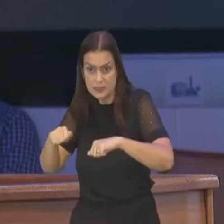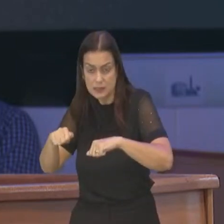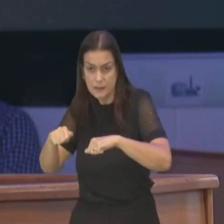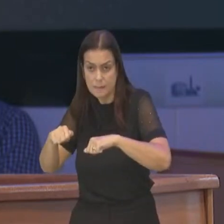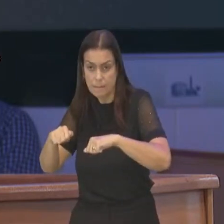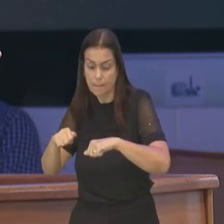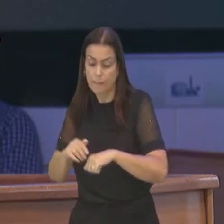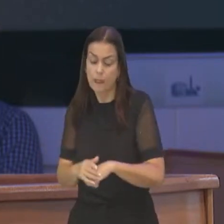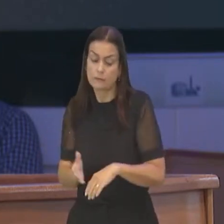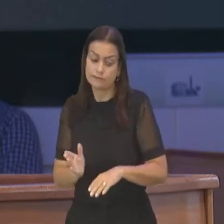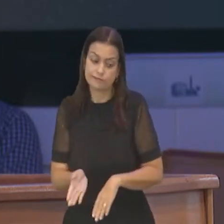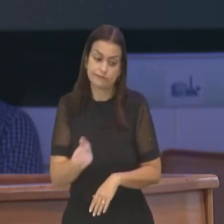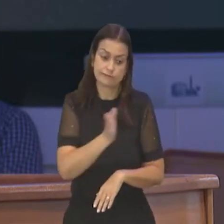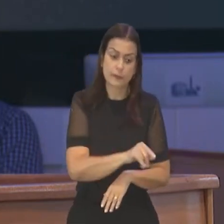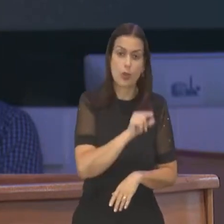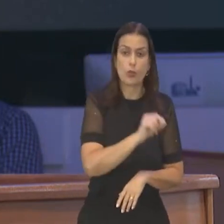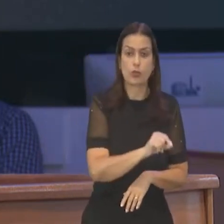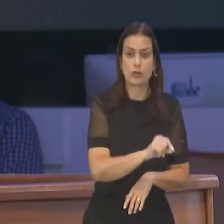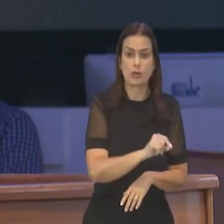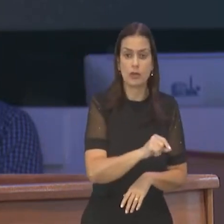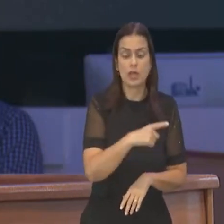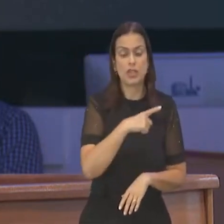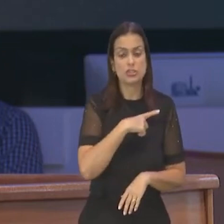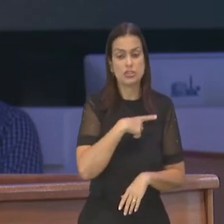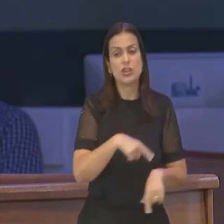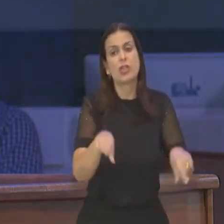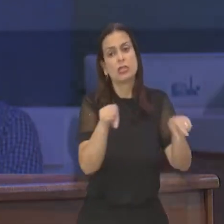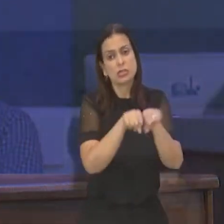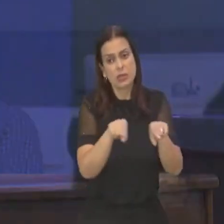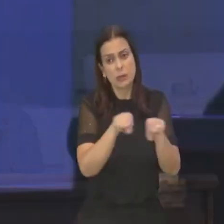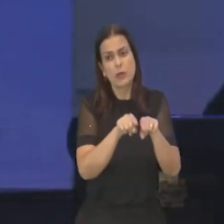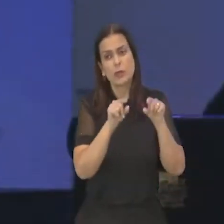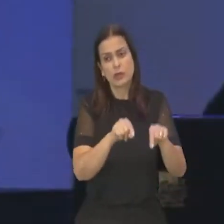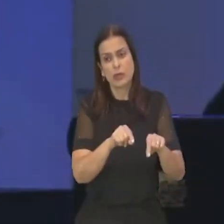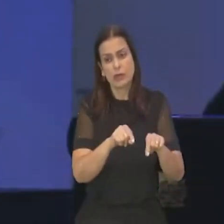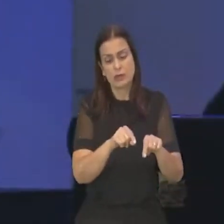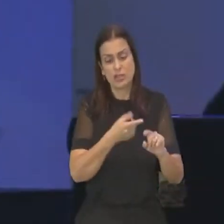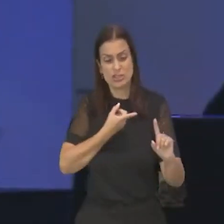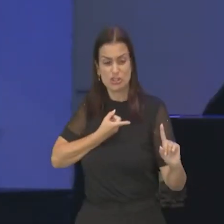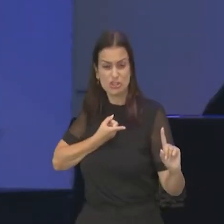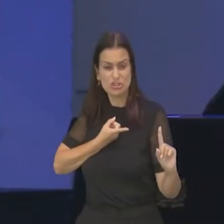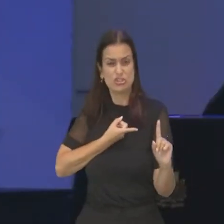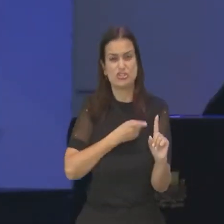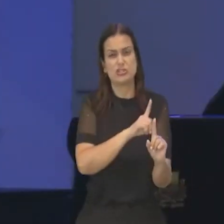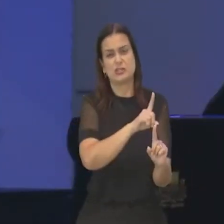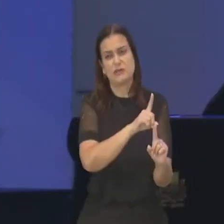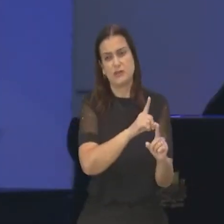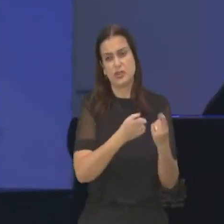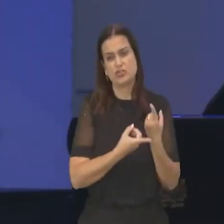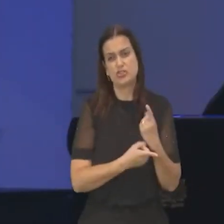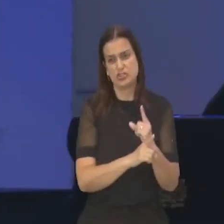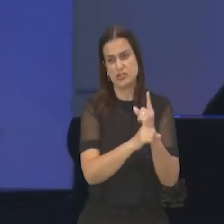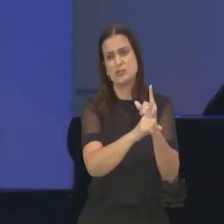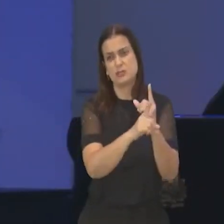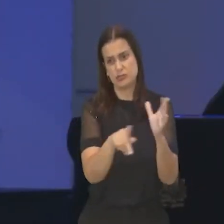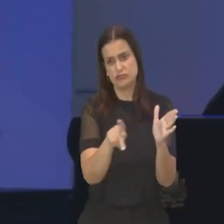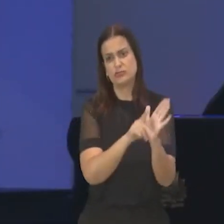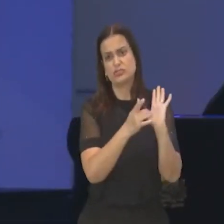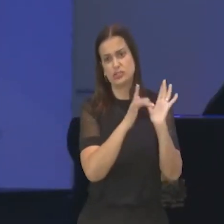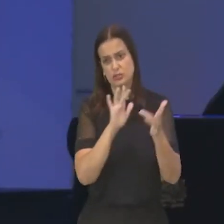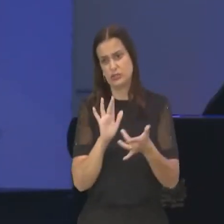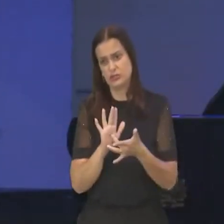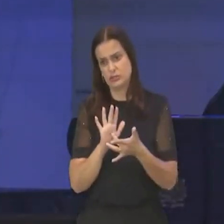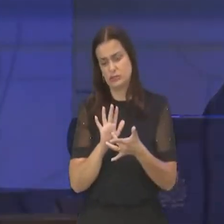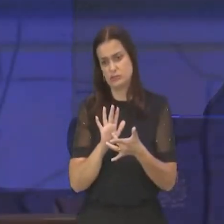do outro lado, havia também um enorme desafio para os discípulos de Cristo.